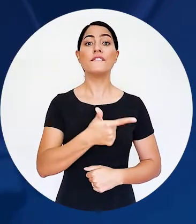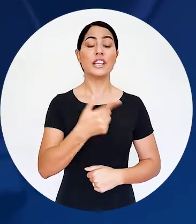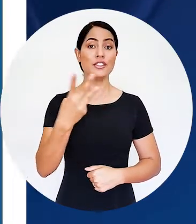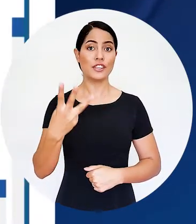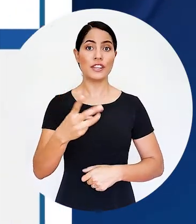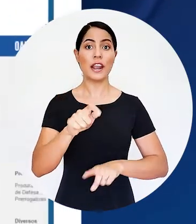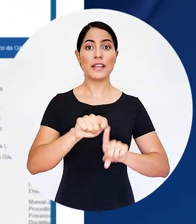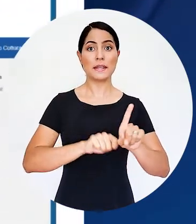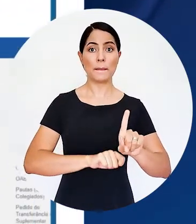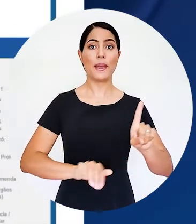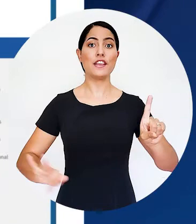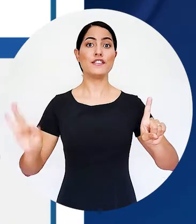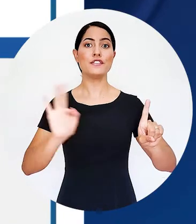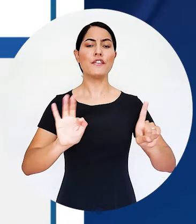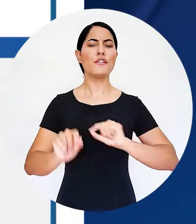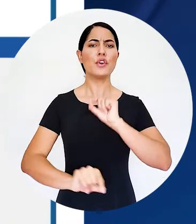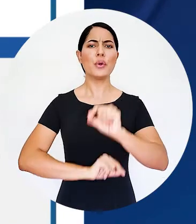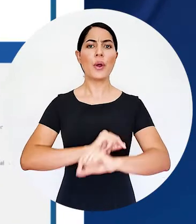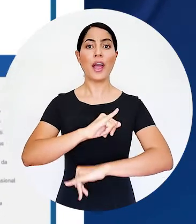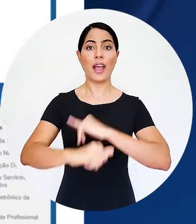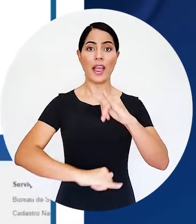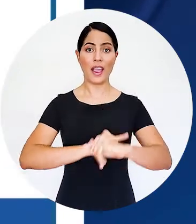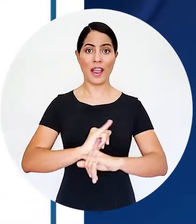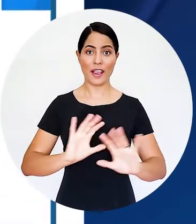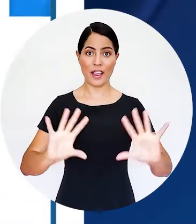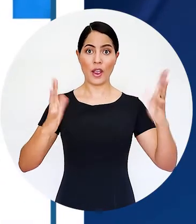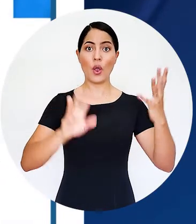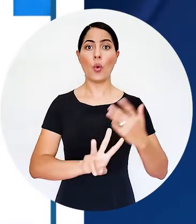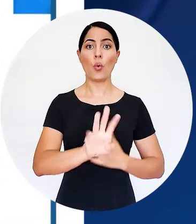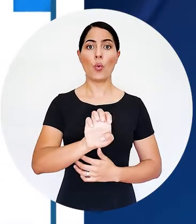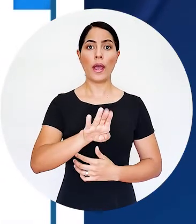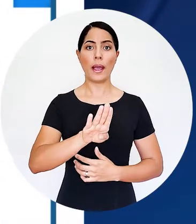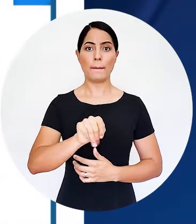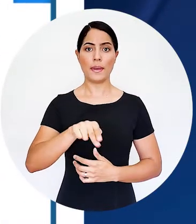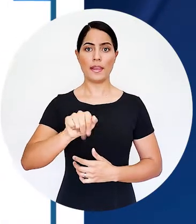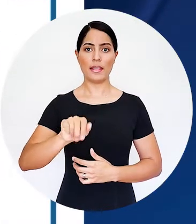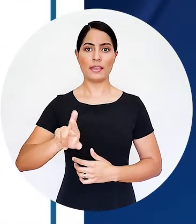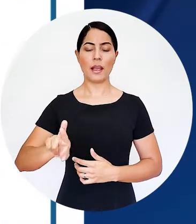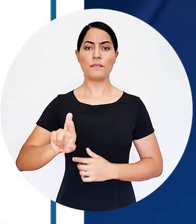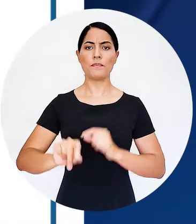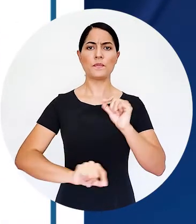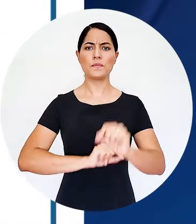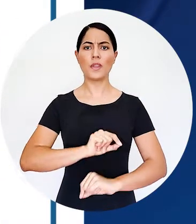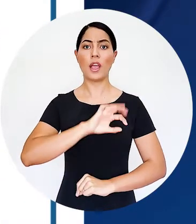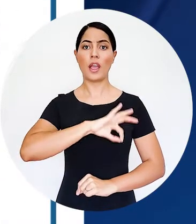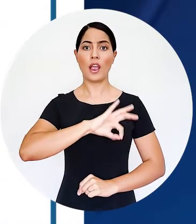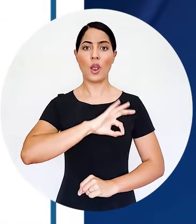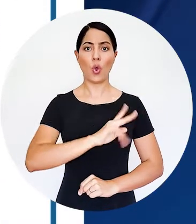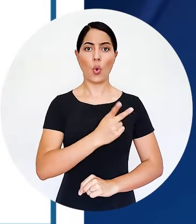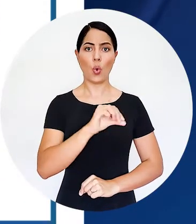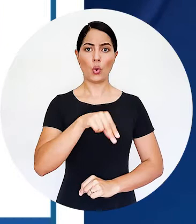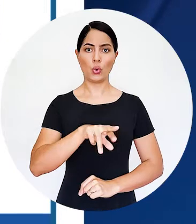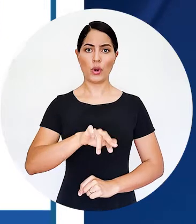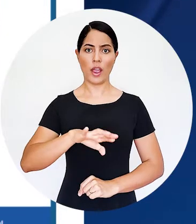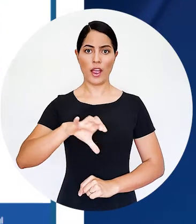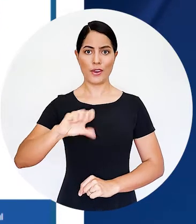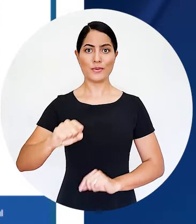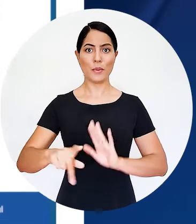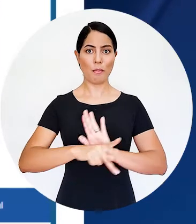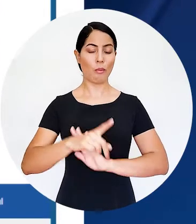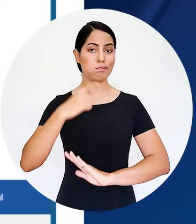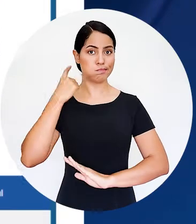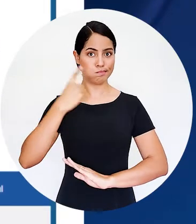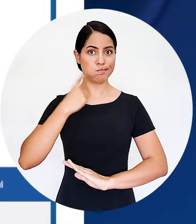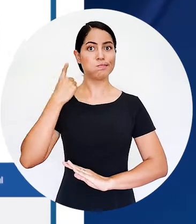YouTube no dia vinte e três de Fevereiro vai acontecer webnar honorários a primeira prerrogativa da advocacia o